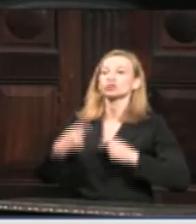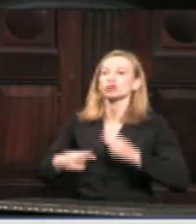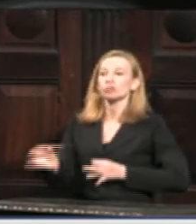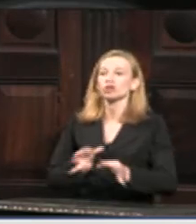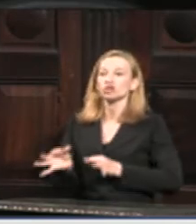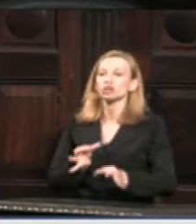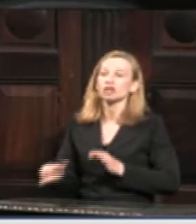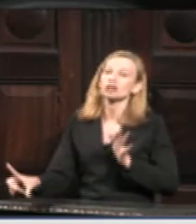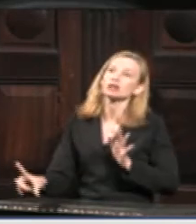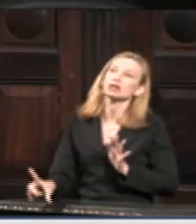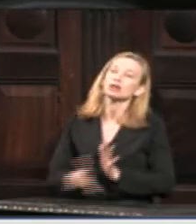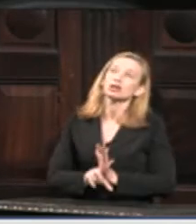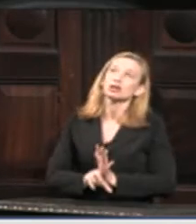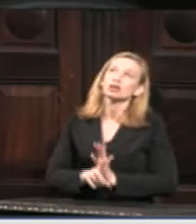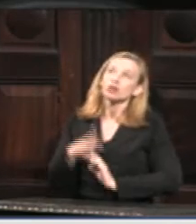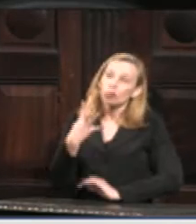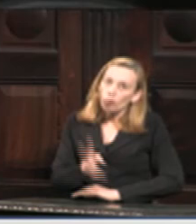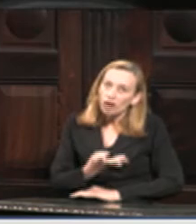projeto de lei